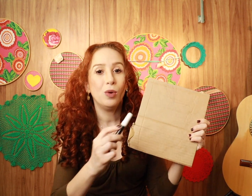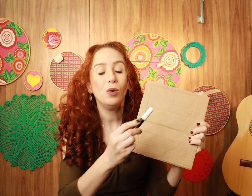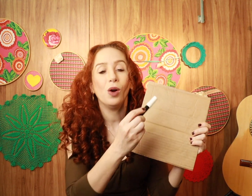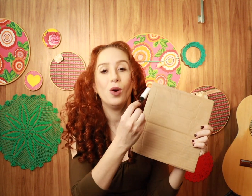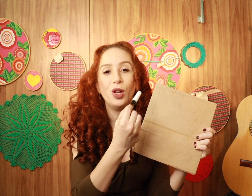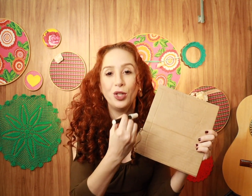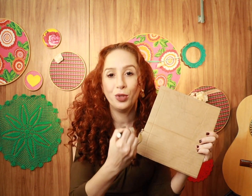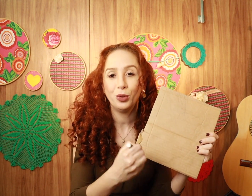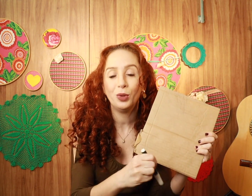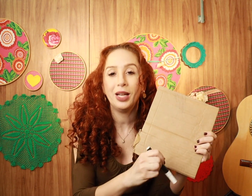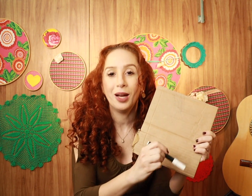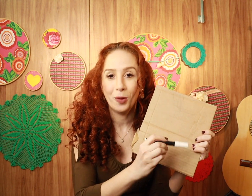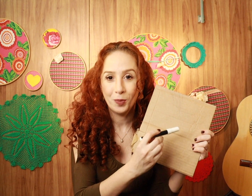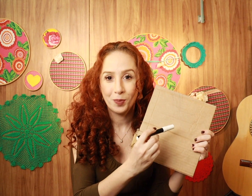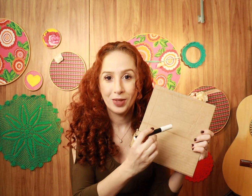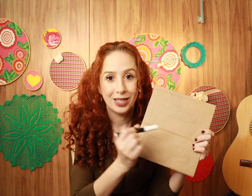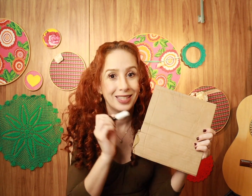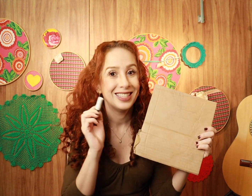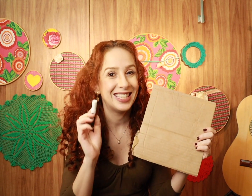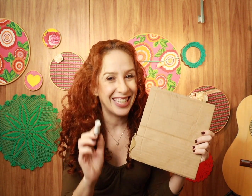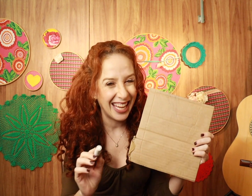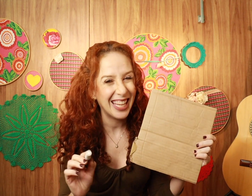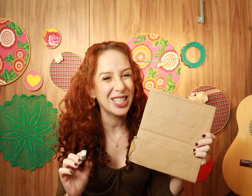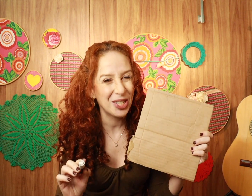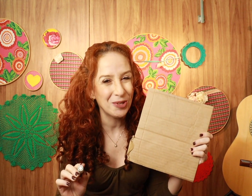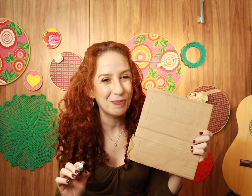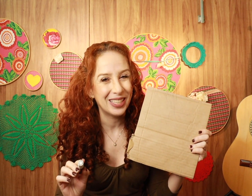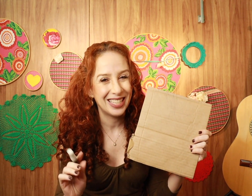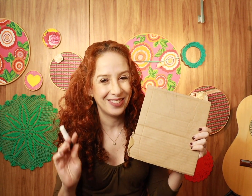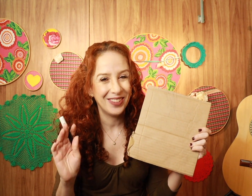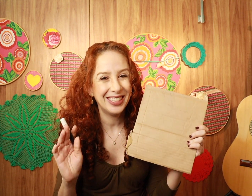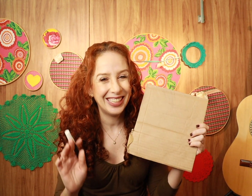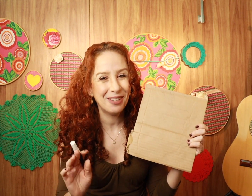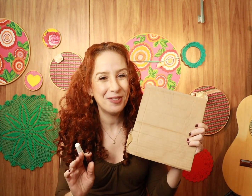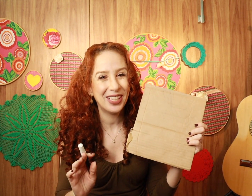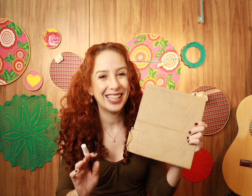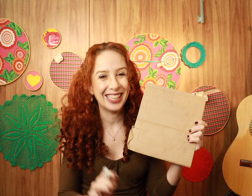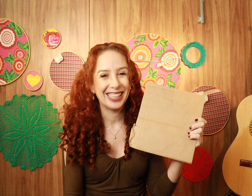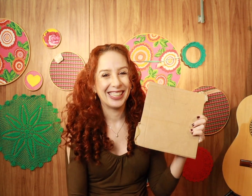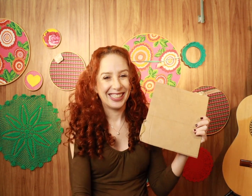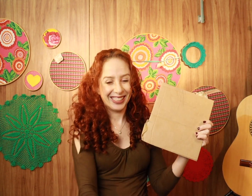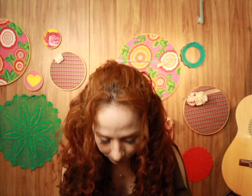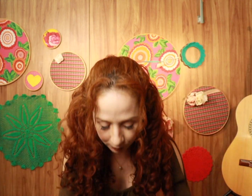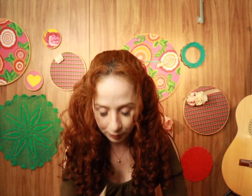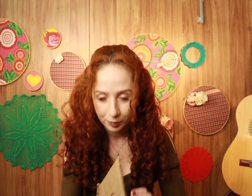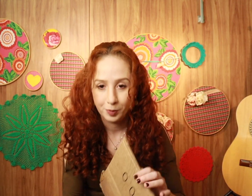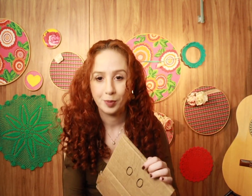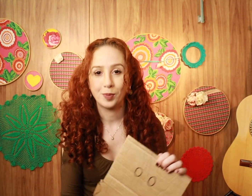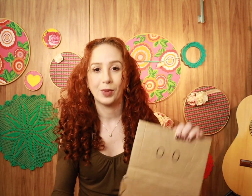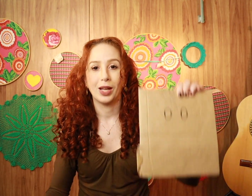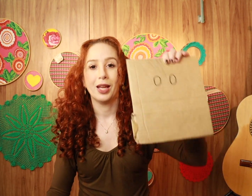desenhar o rosto do leão, sem a juba. Vocês vão entender por quê.